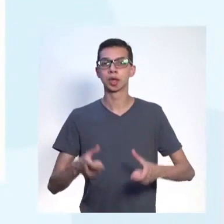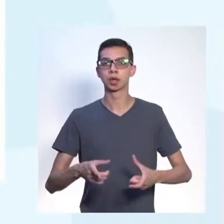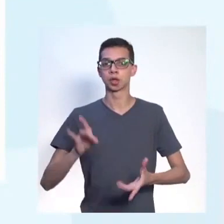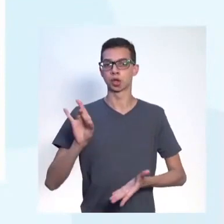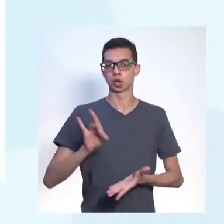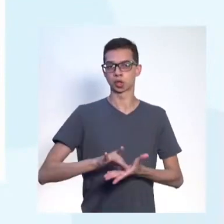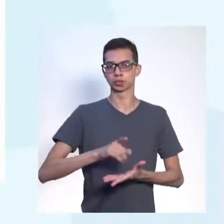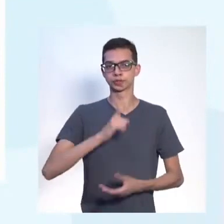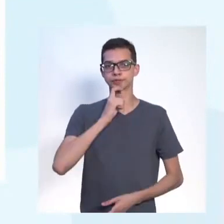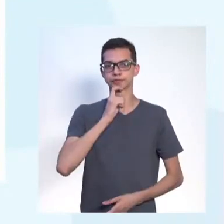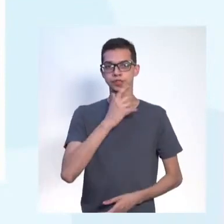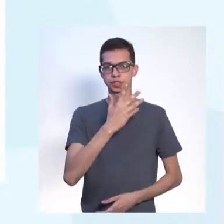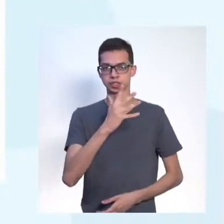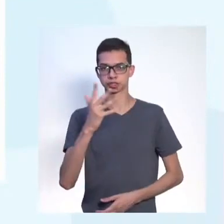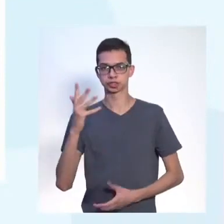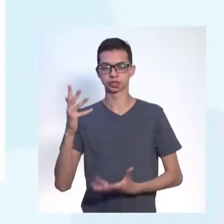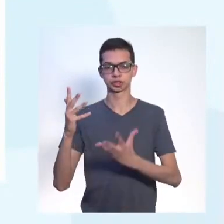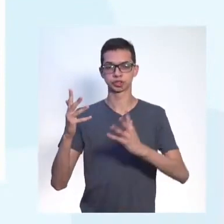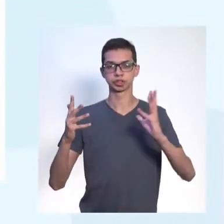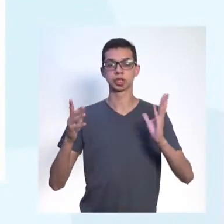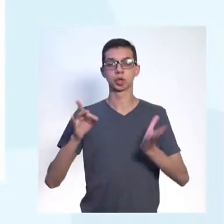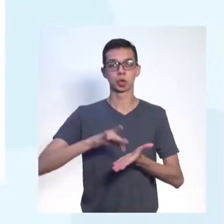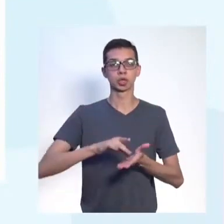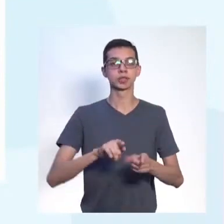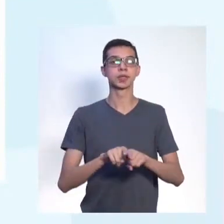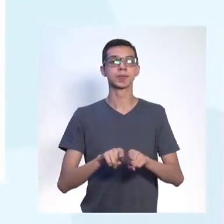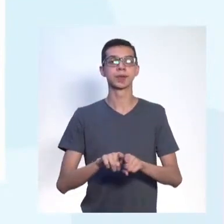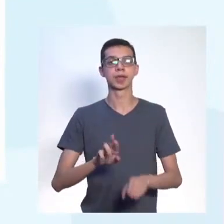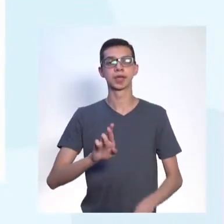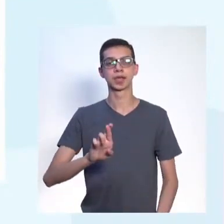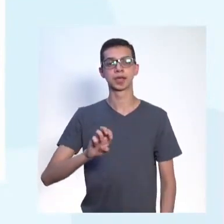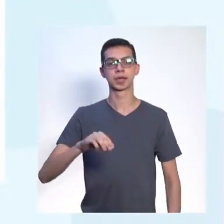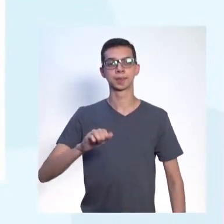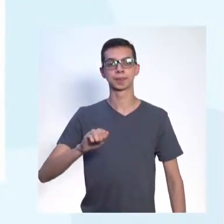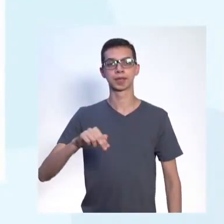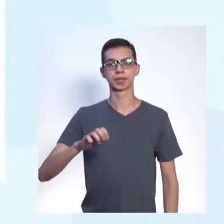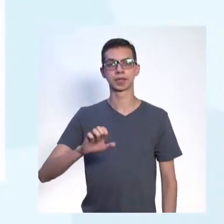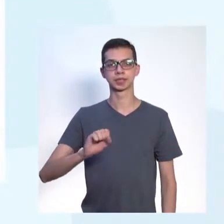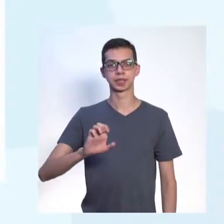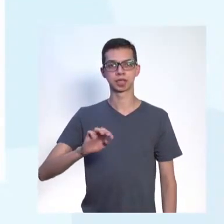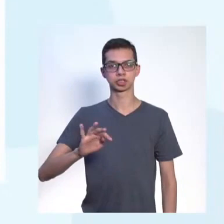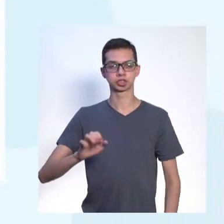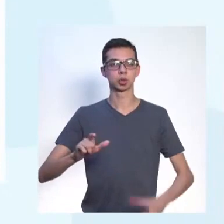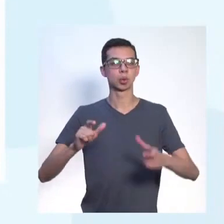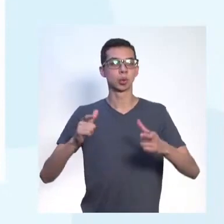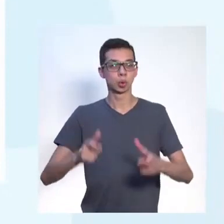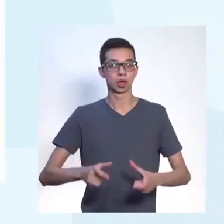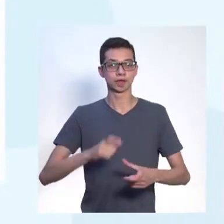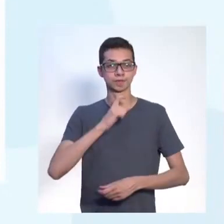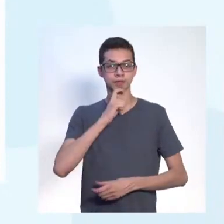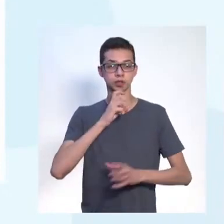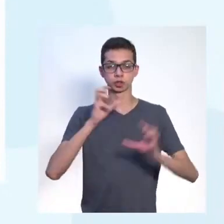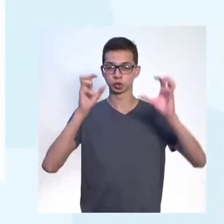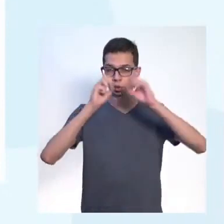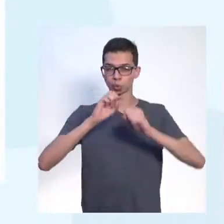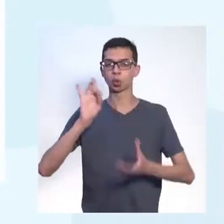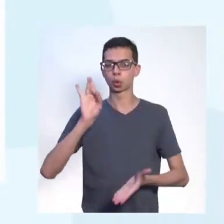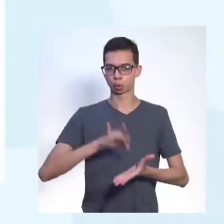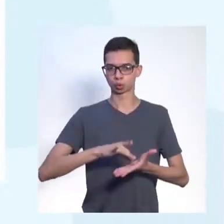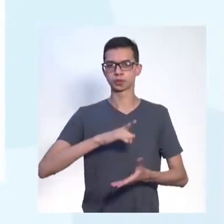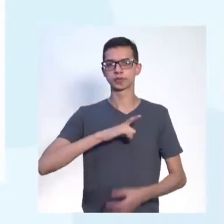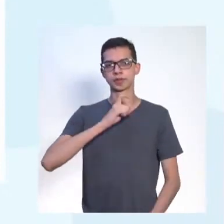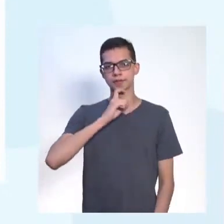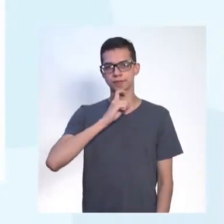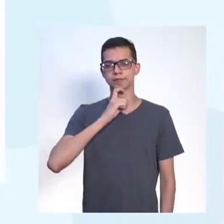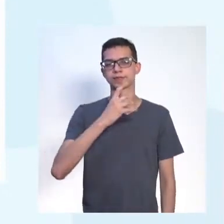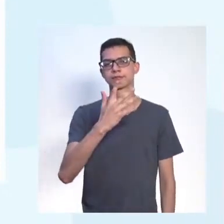as florestas remanescentes. Né, onde vocês veem aí em verde mais escuro, são as florestas originais, né, que